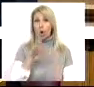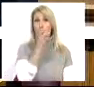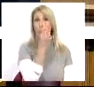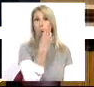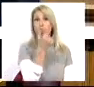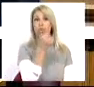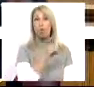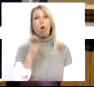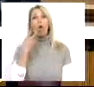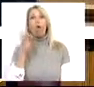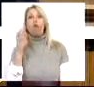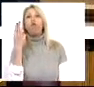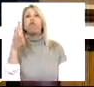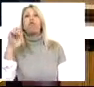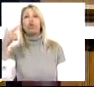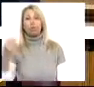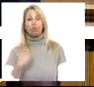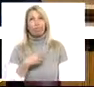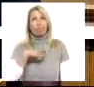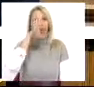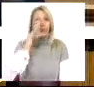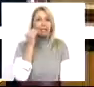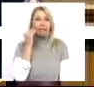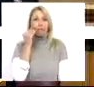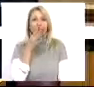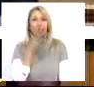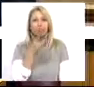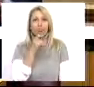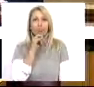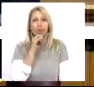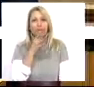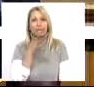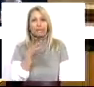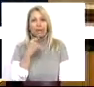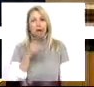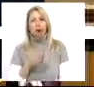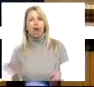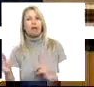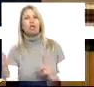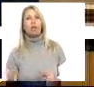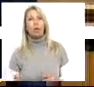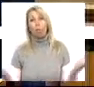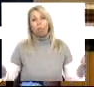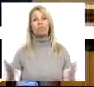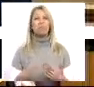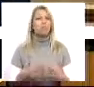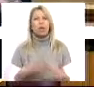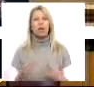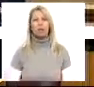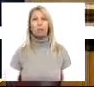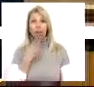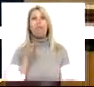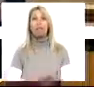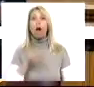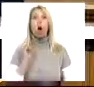não sei muito bem como é que ia dizer, se calhar posso chamar-lhe desvio, pouco interessa. O que é verdade é que as pessoas que trabalham